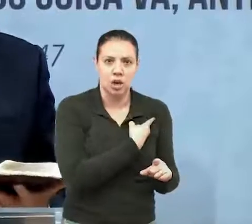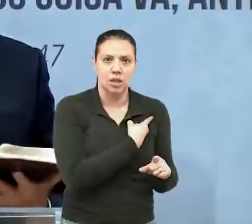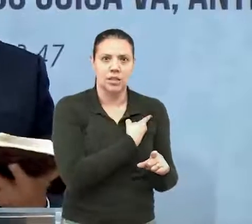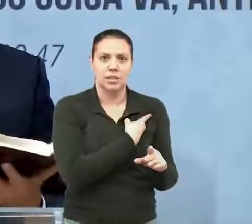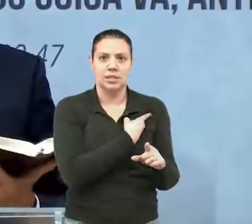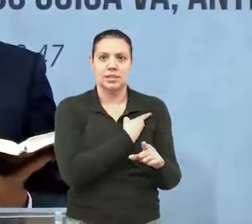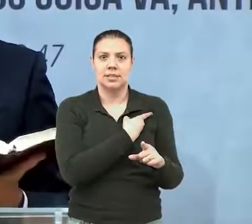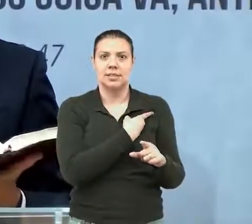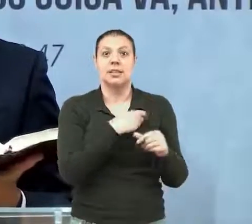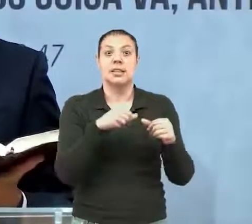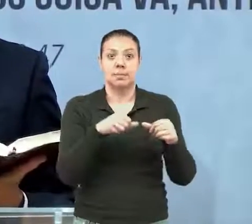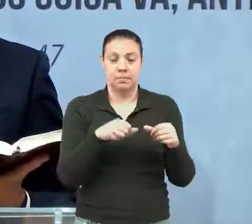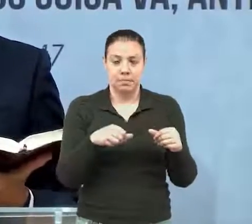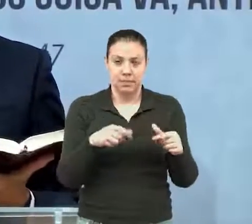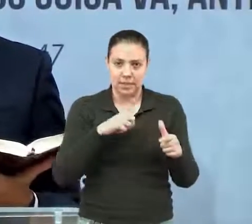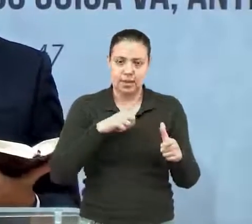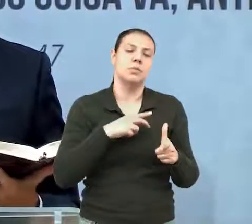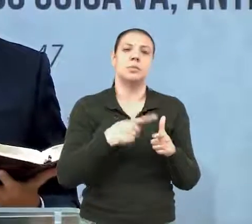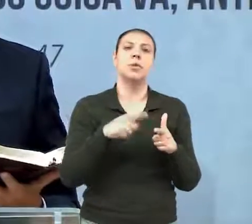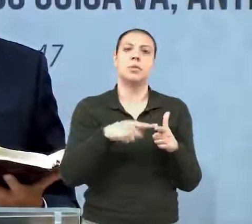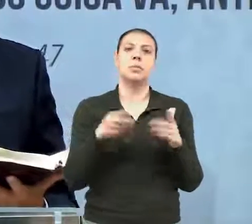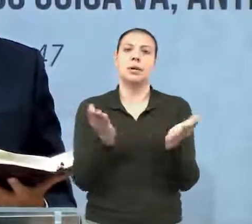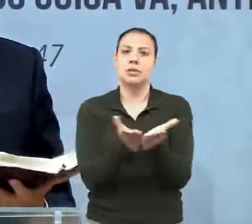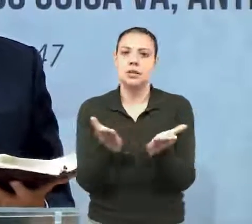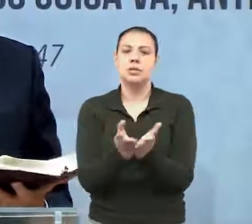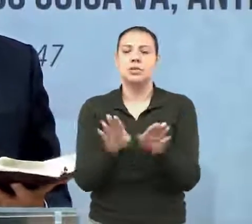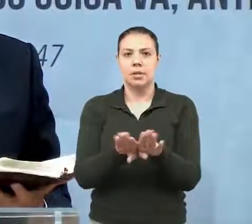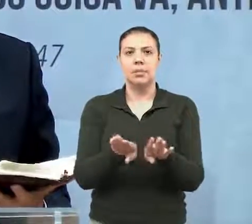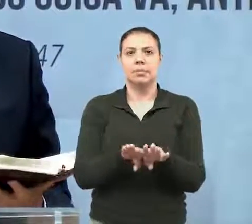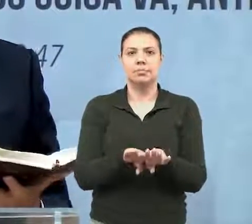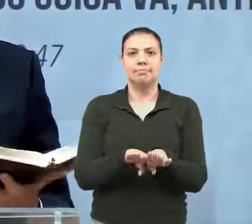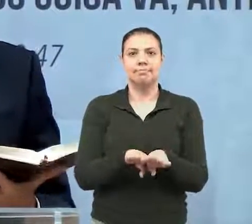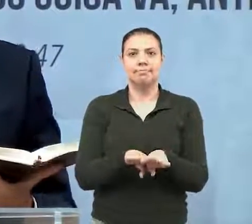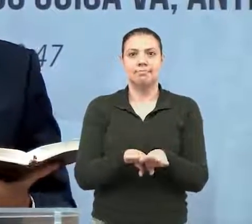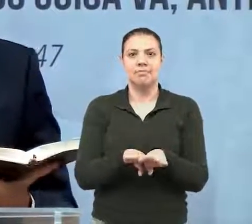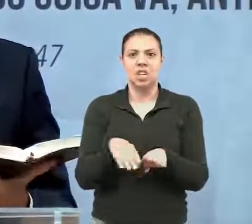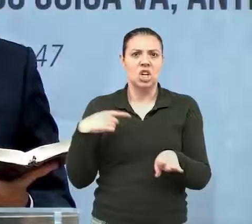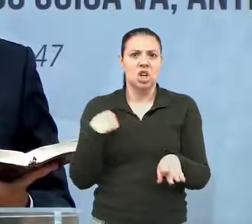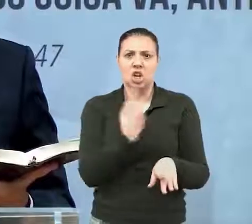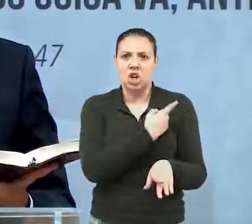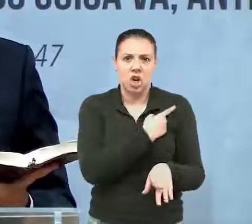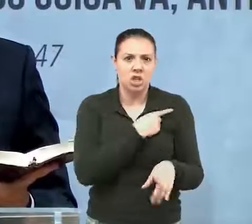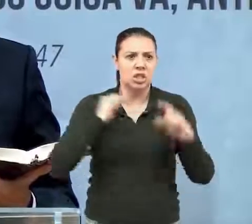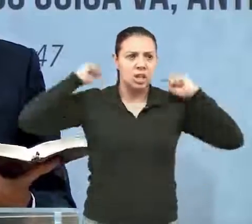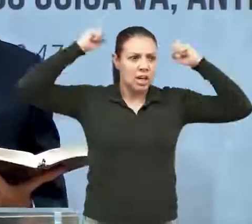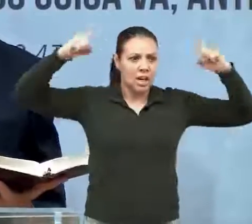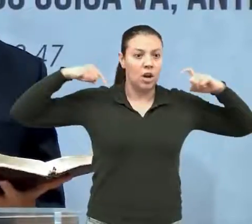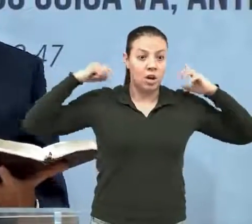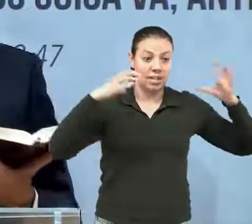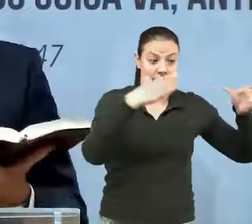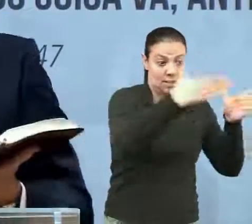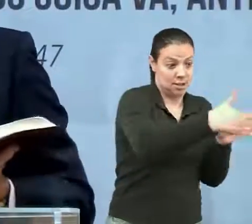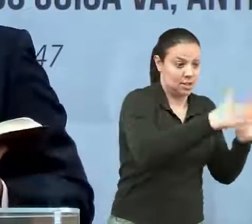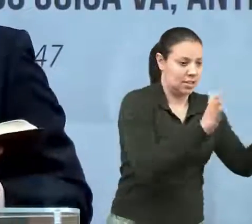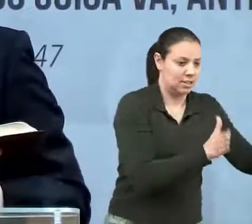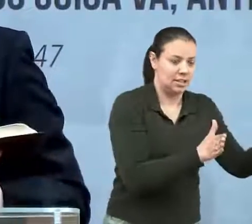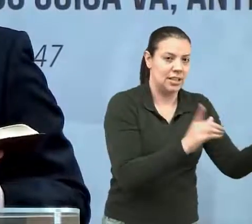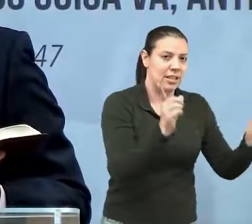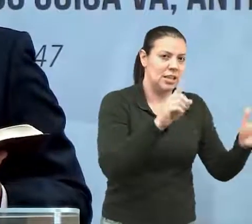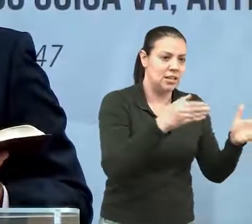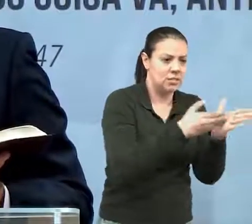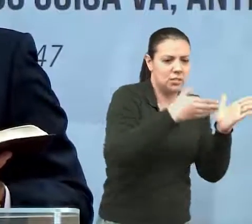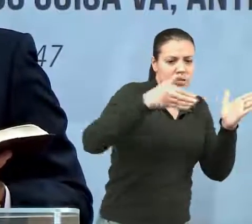na fornalha. Às vezes Deus não nos livra da cova dos leões, Deus nos livra na cova dos